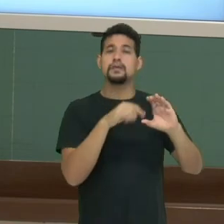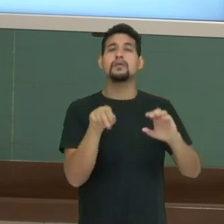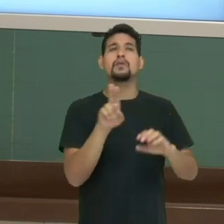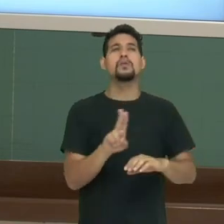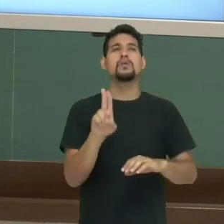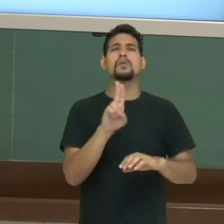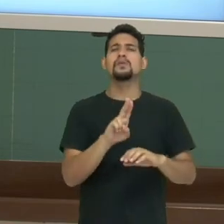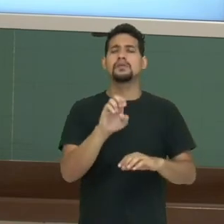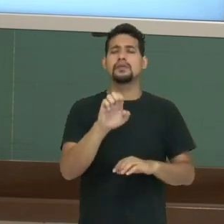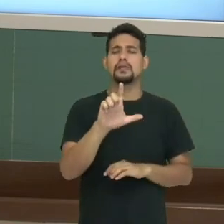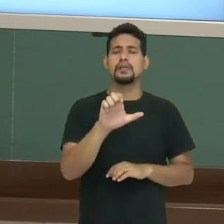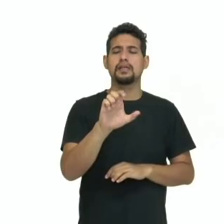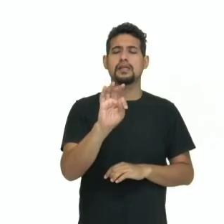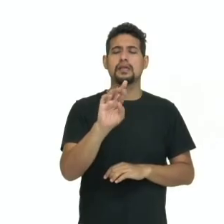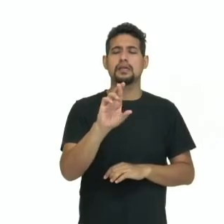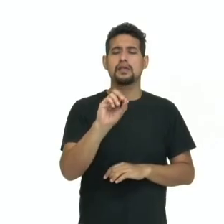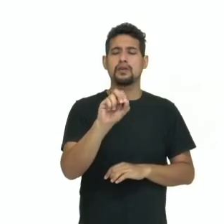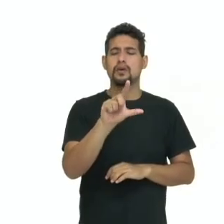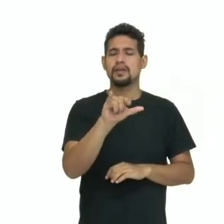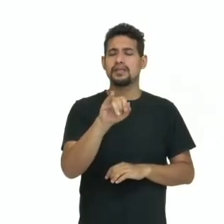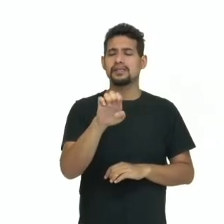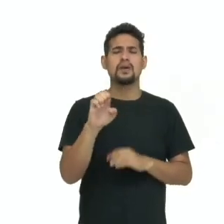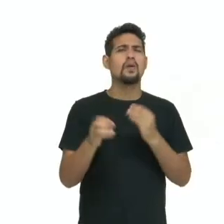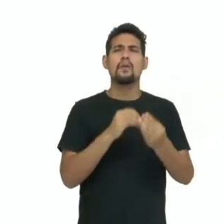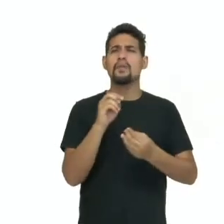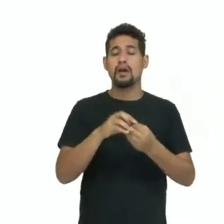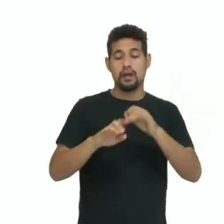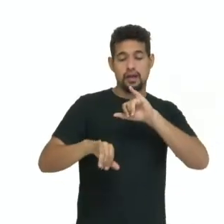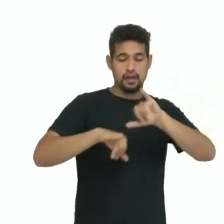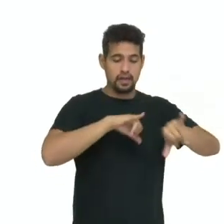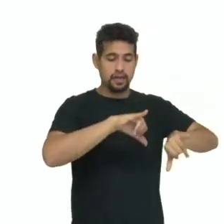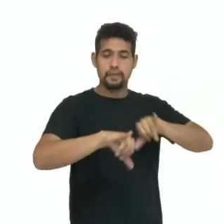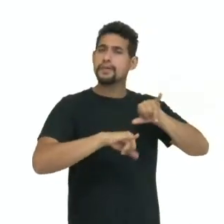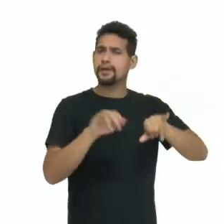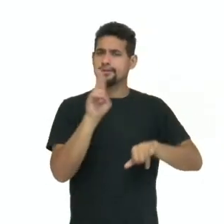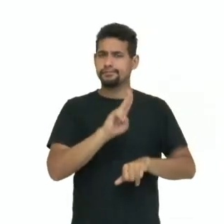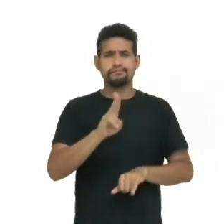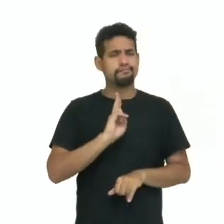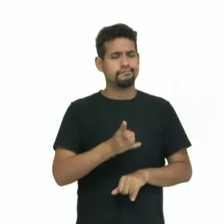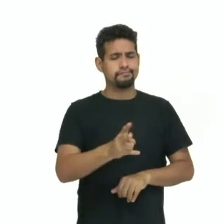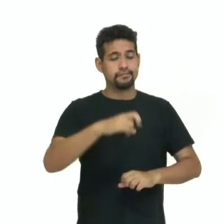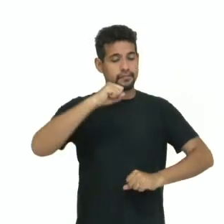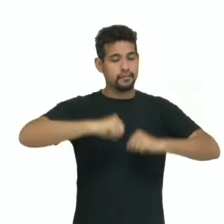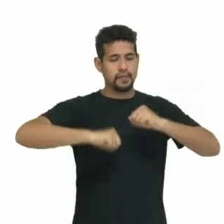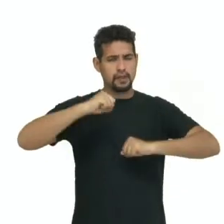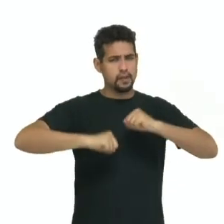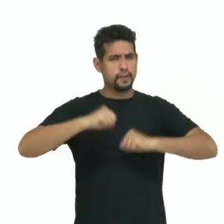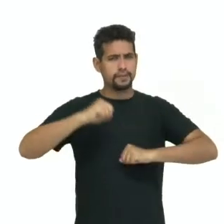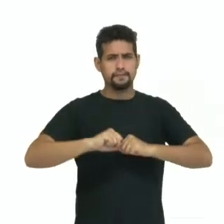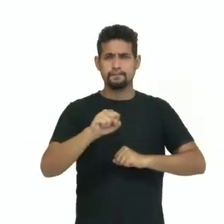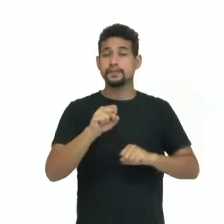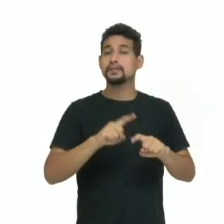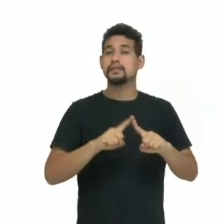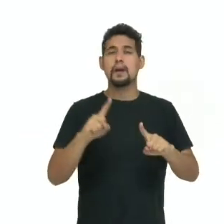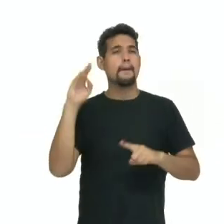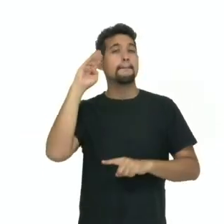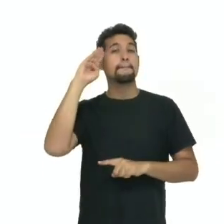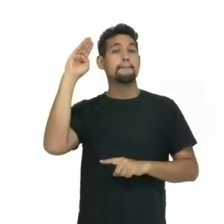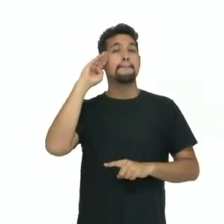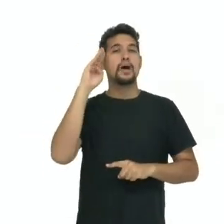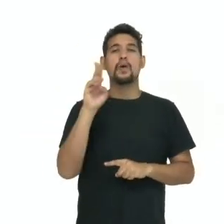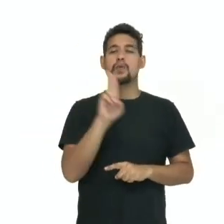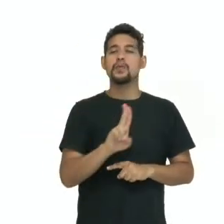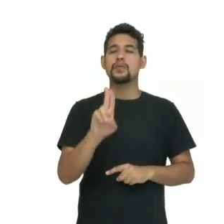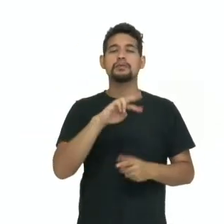Aplicações da eletrólise, então. A eletrólise é um processo químico bastante utilizado na indústria eletroquímica, sendo que as principais